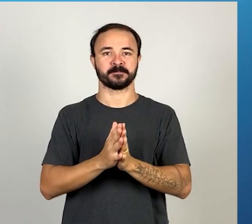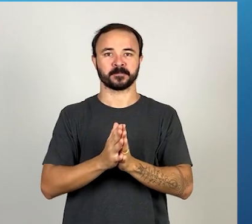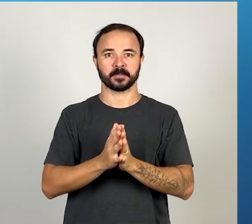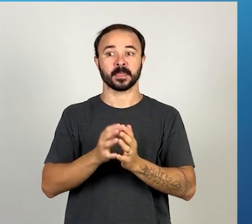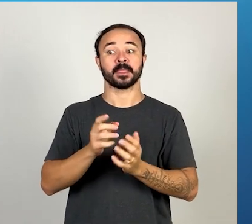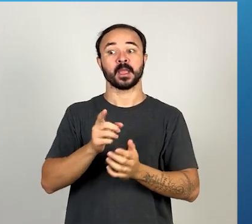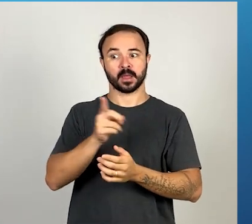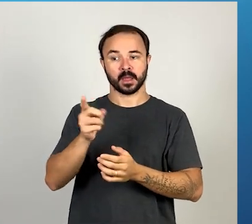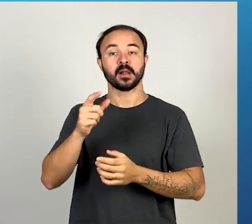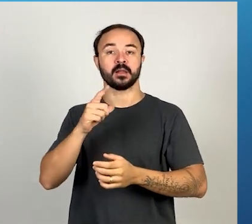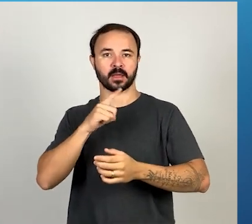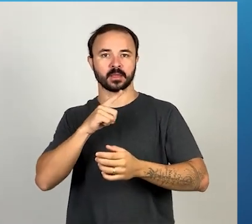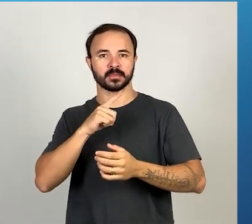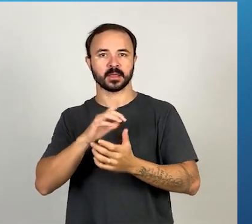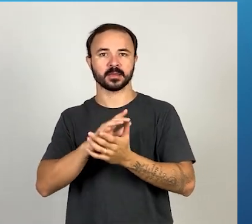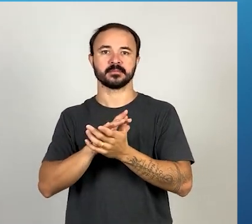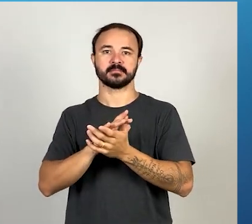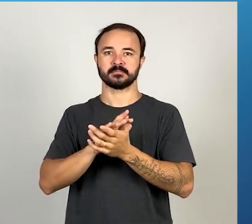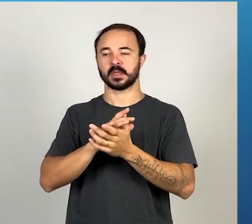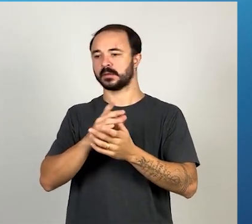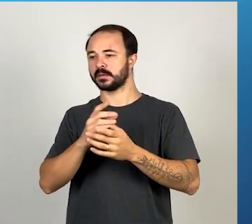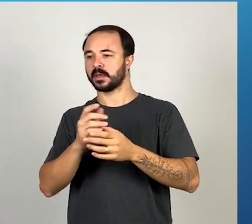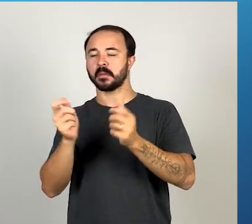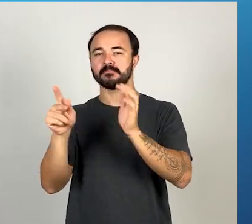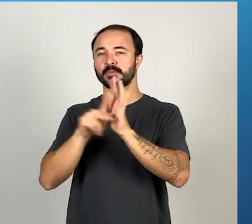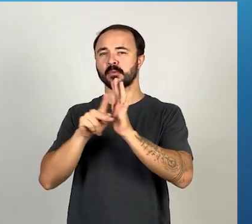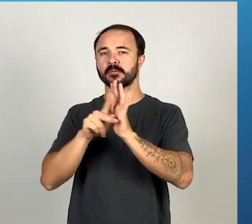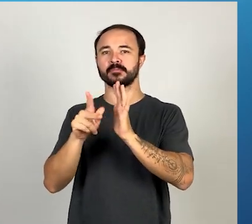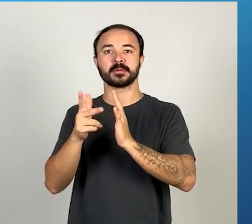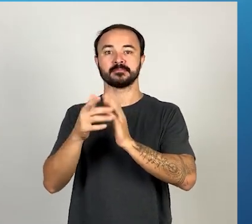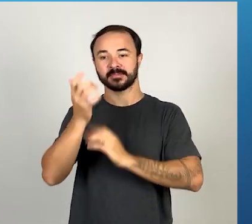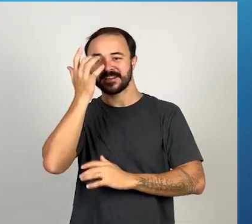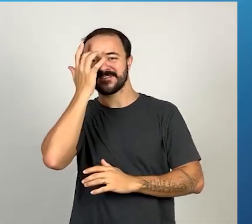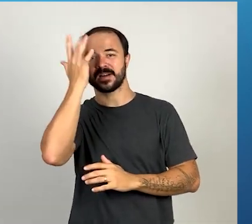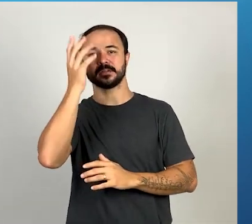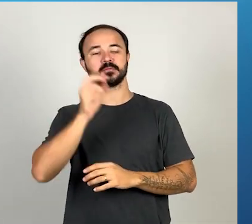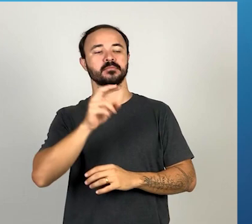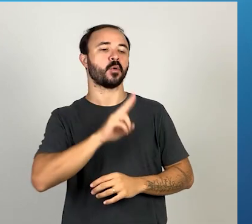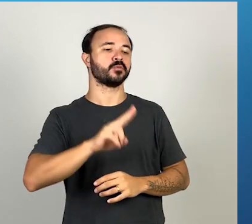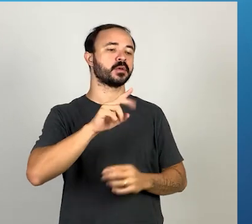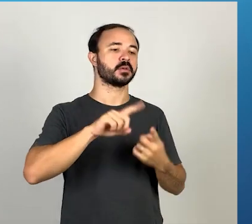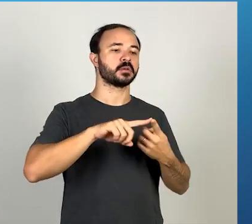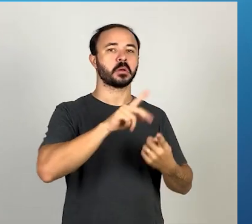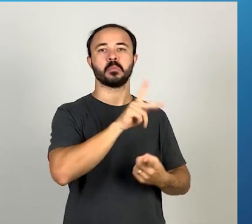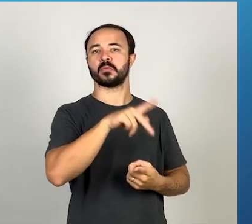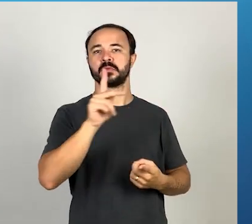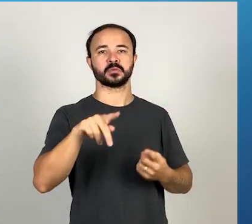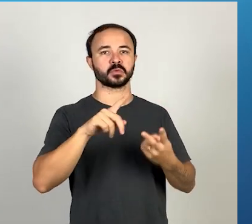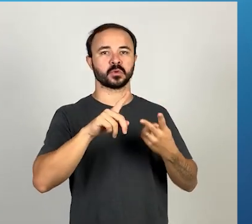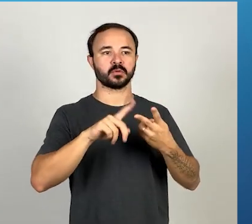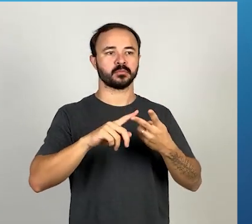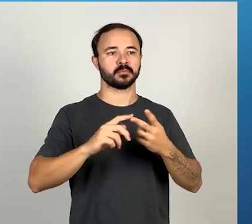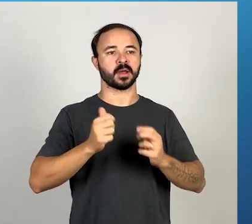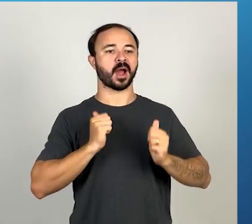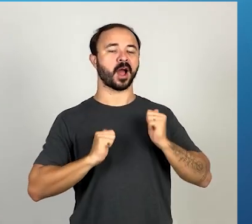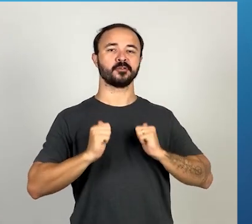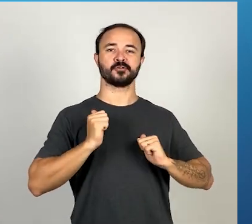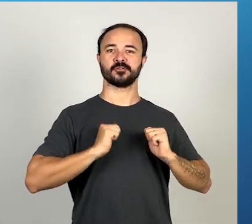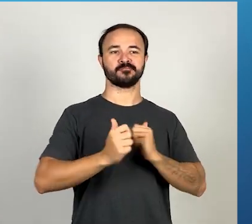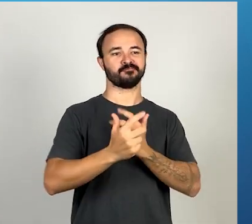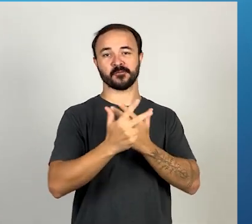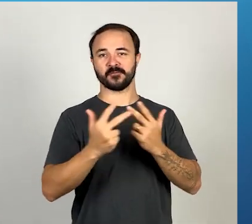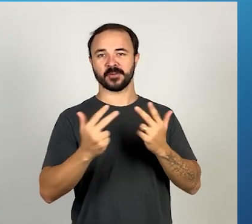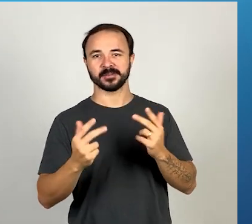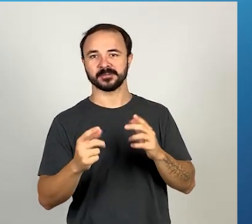foi criada para facilitar o uso da eletrônica, por artistas, mas também professores, alunos ou quem quer que queira usar a eletrônica